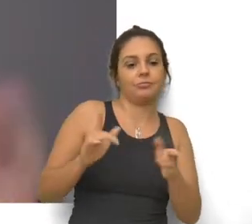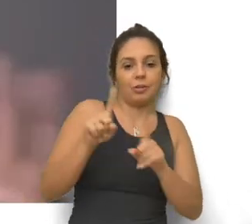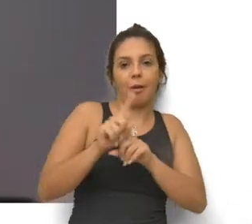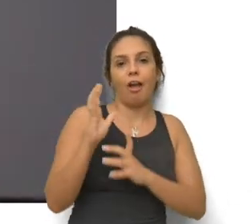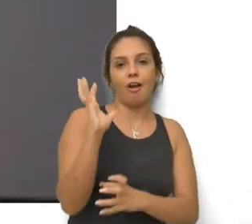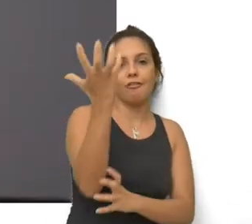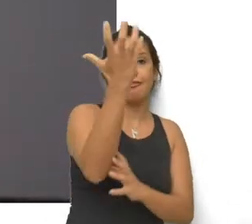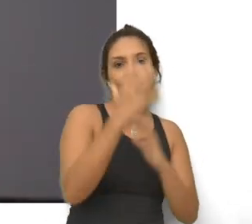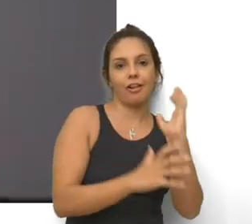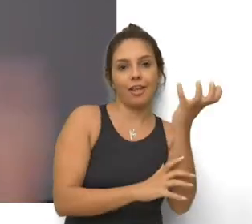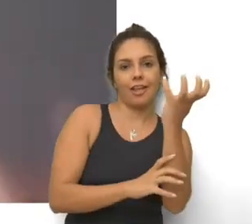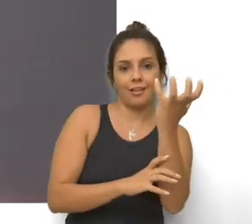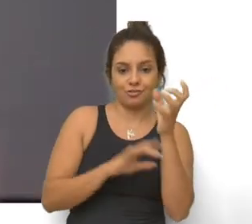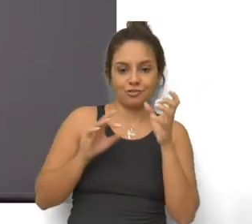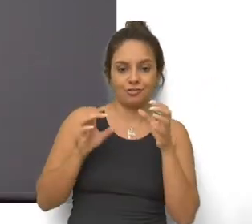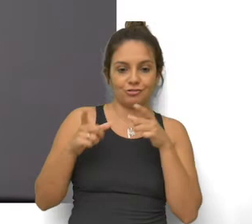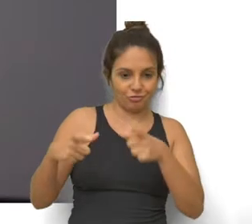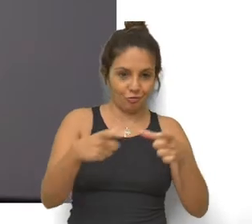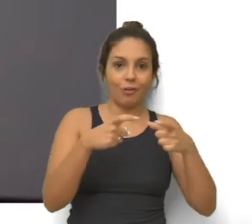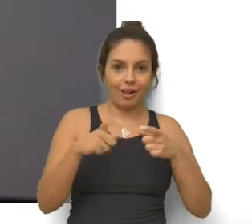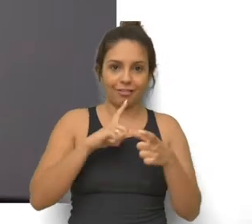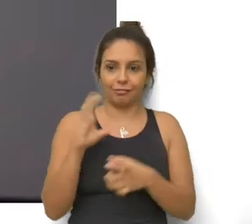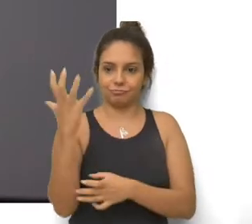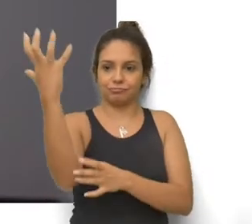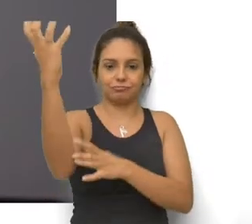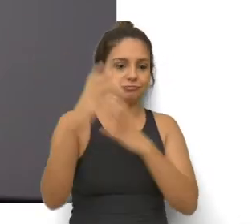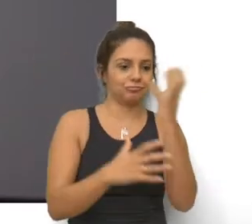a natureza, aquilo que ela